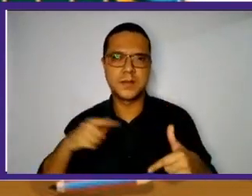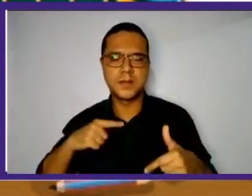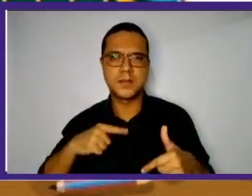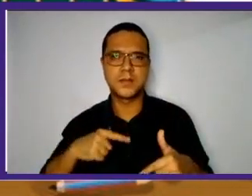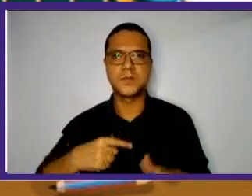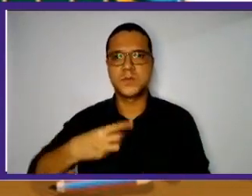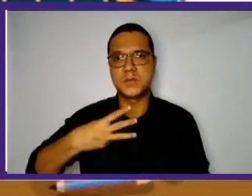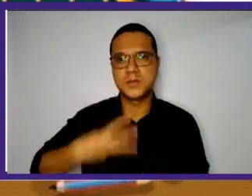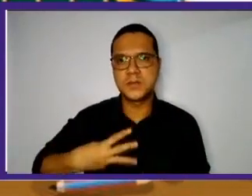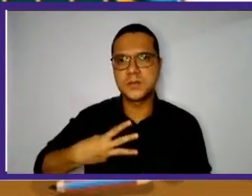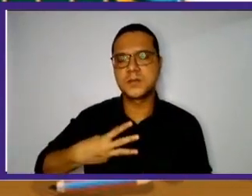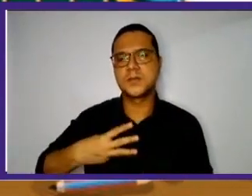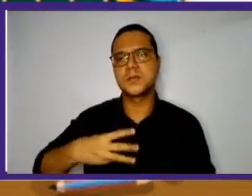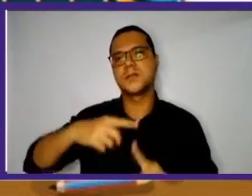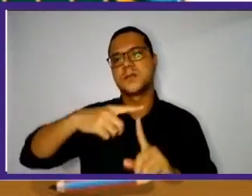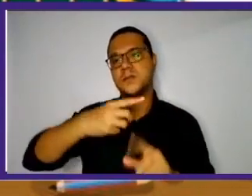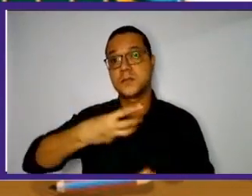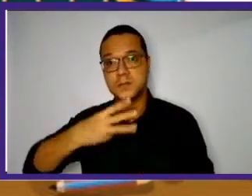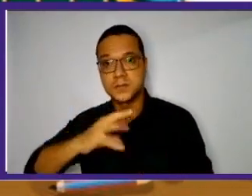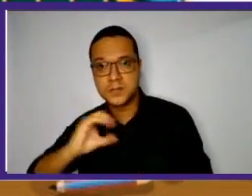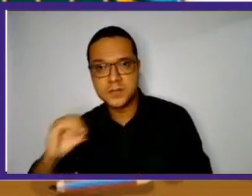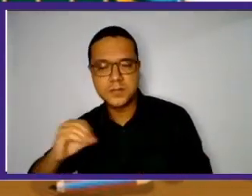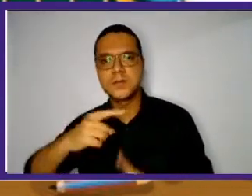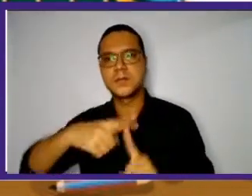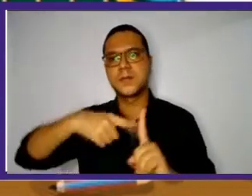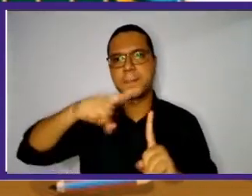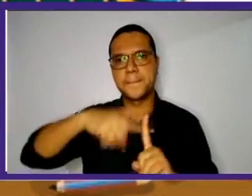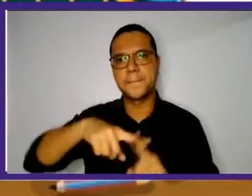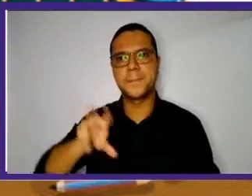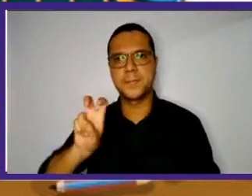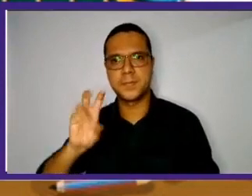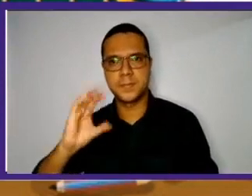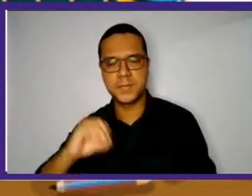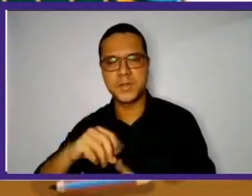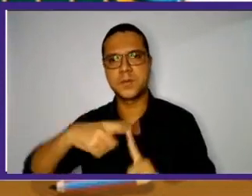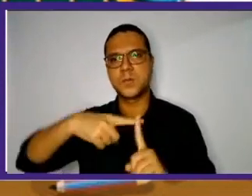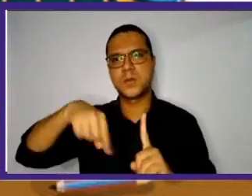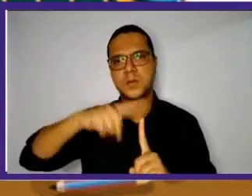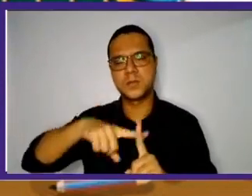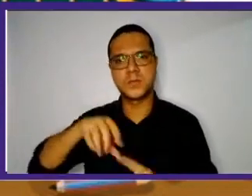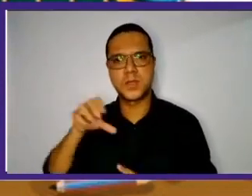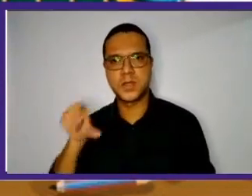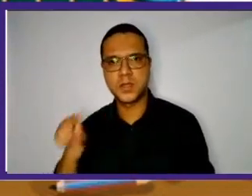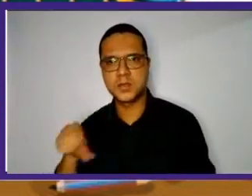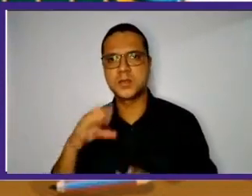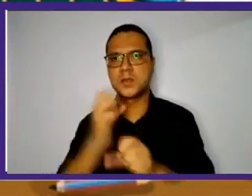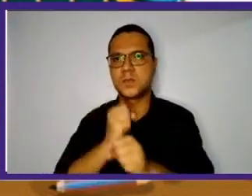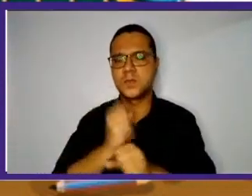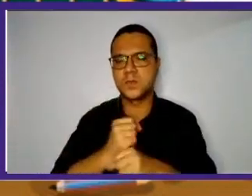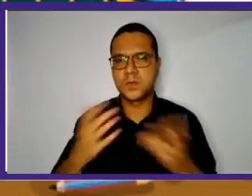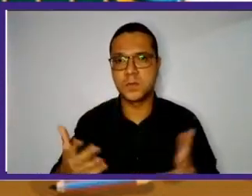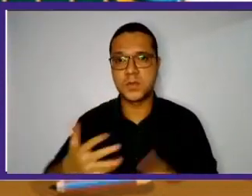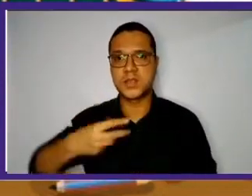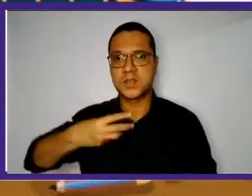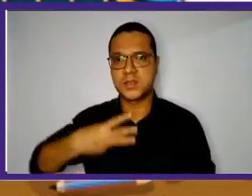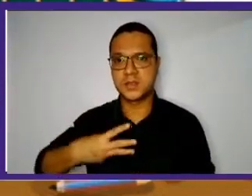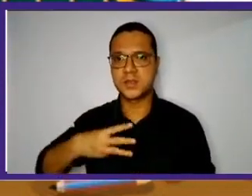temos 300 mais 50 mais 9, que dá igual a